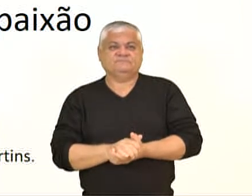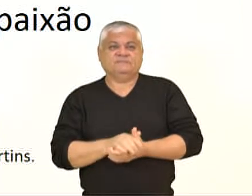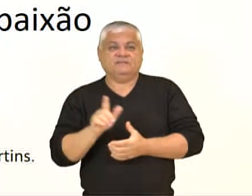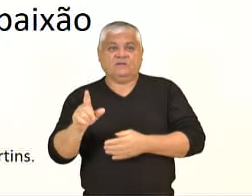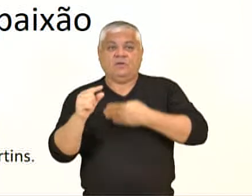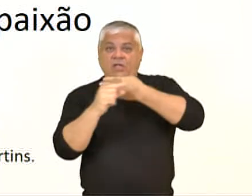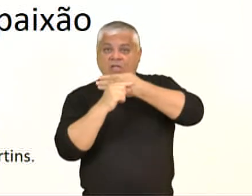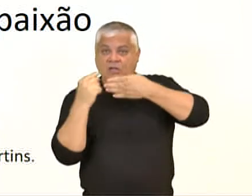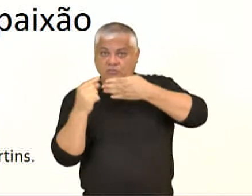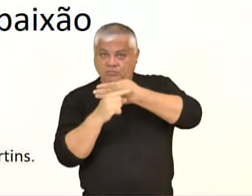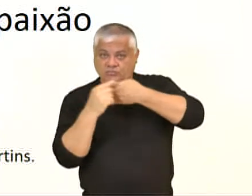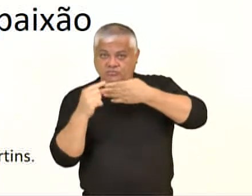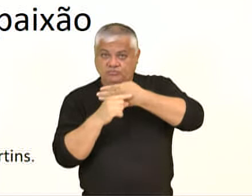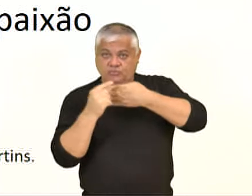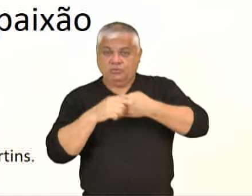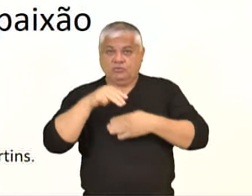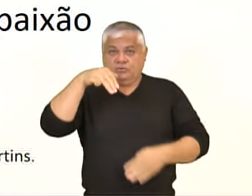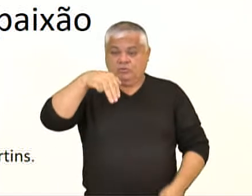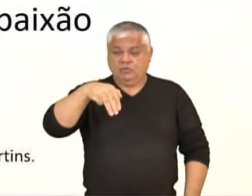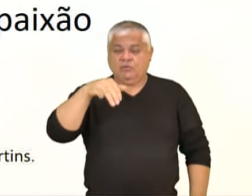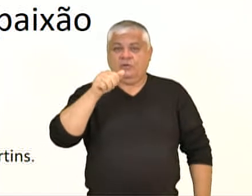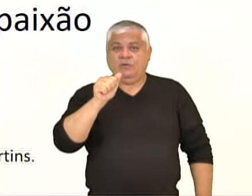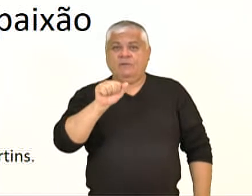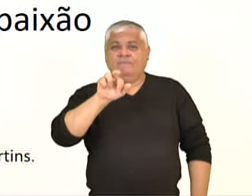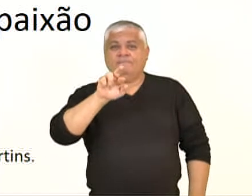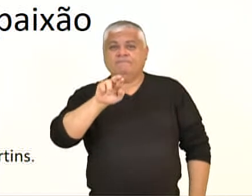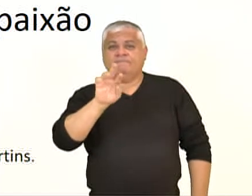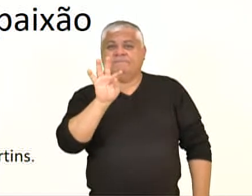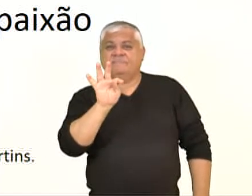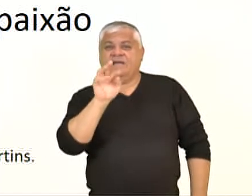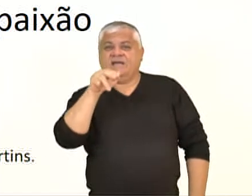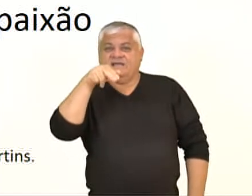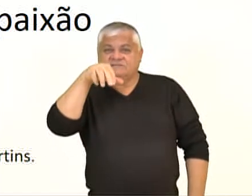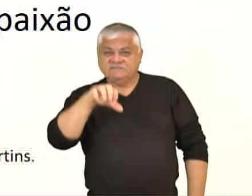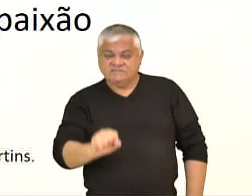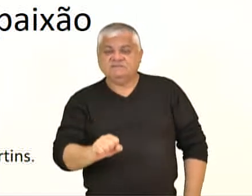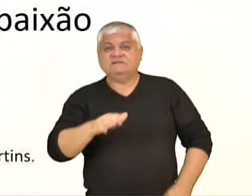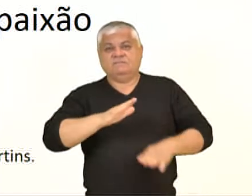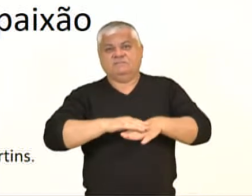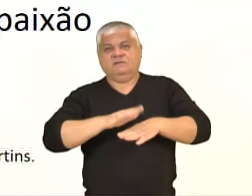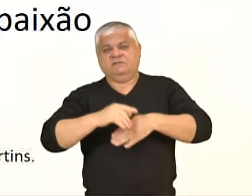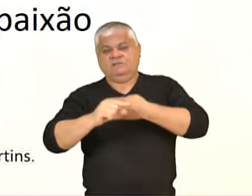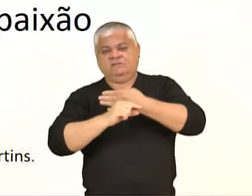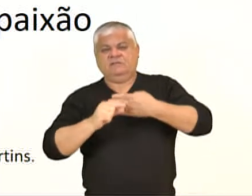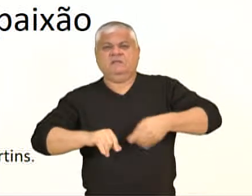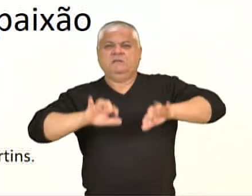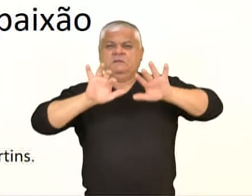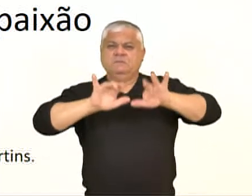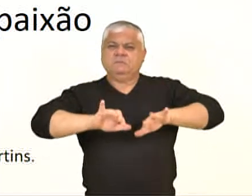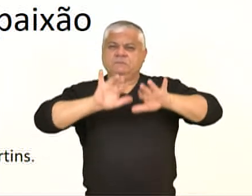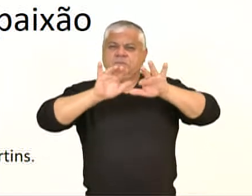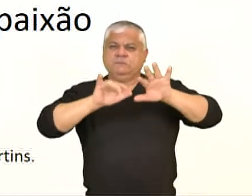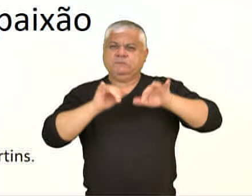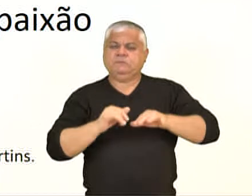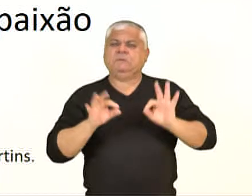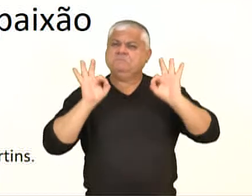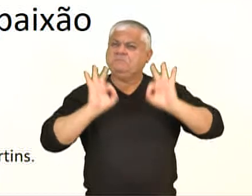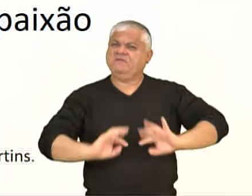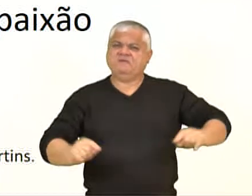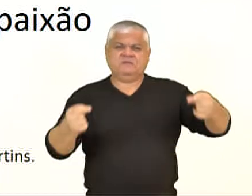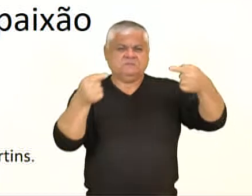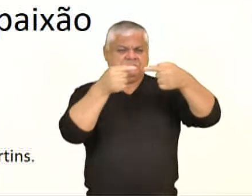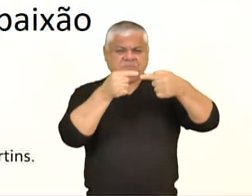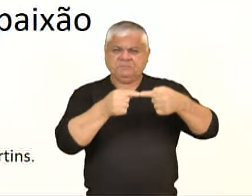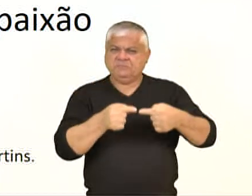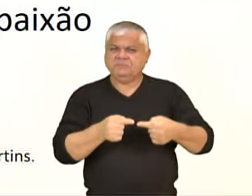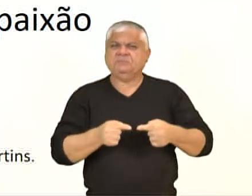futebol. Montserrat Martins é o autor desse artigo de opinião, muito bem escrito, muito elegante, né? E muito crítico. Ele se debruça